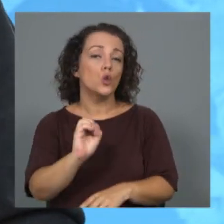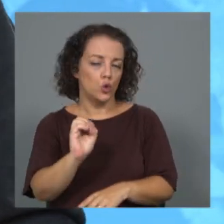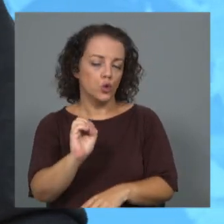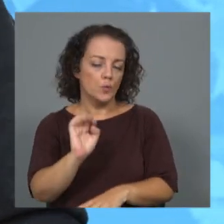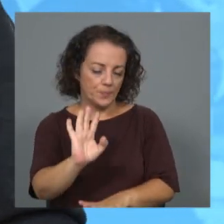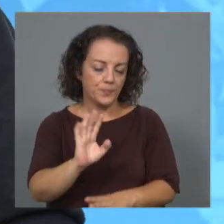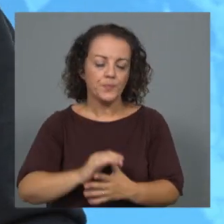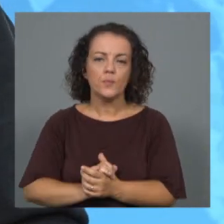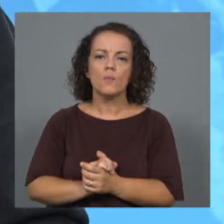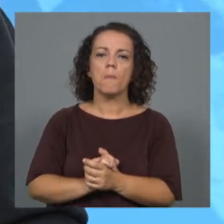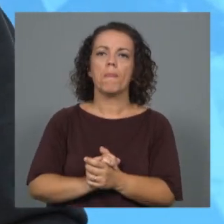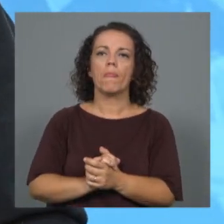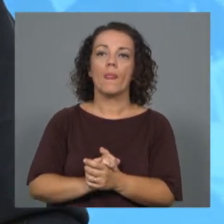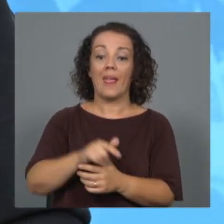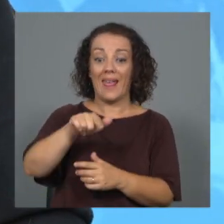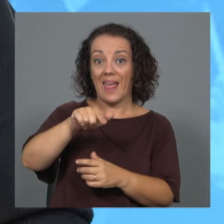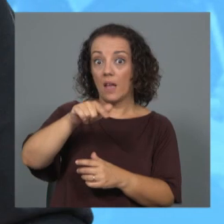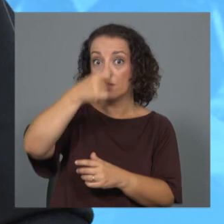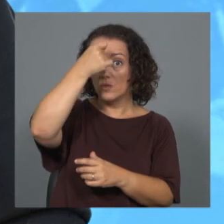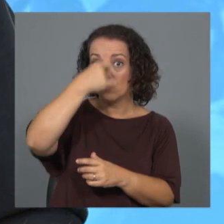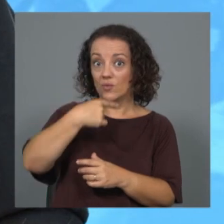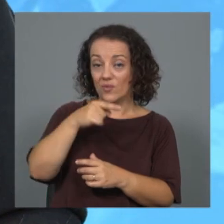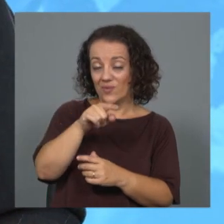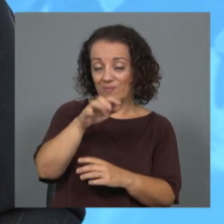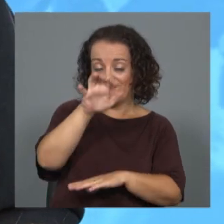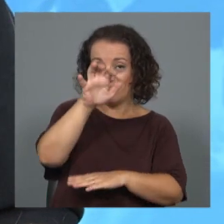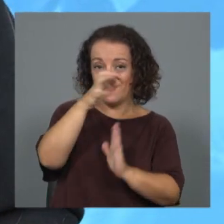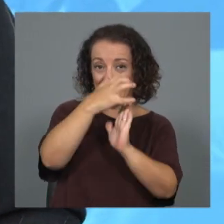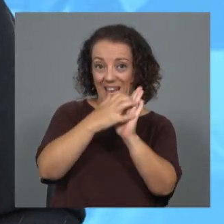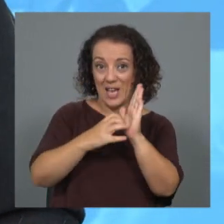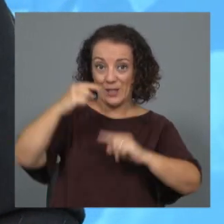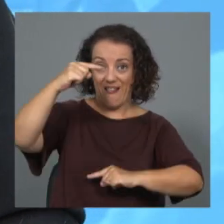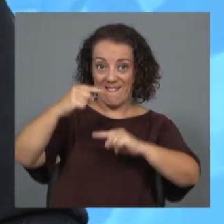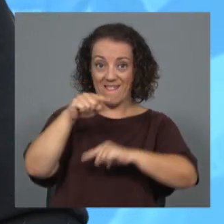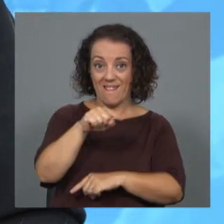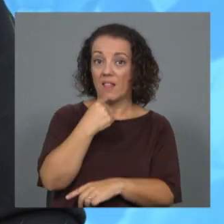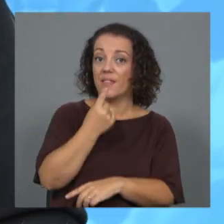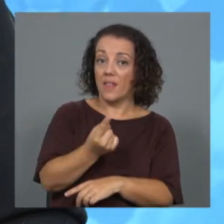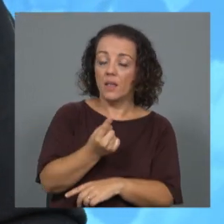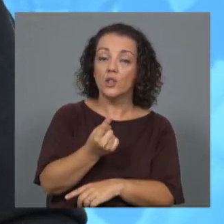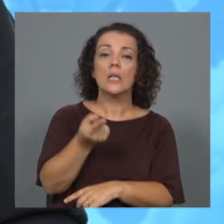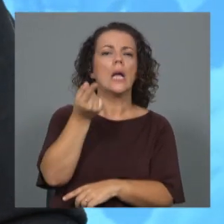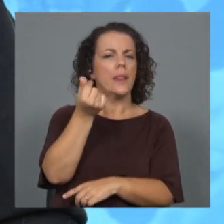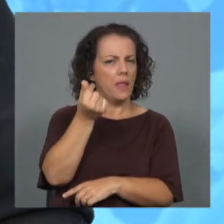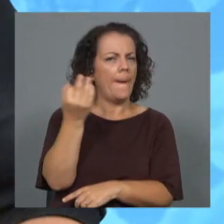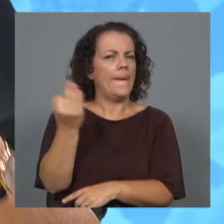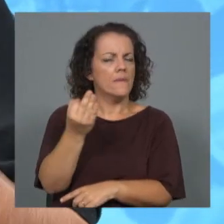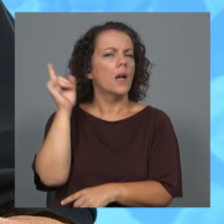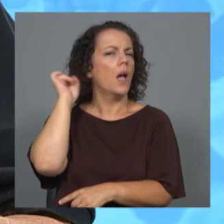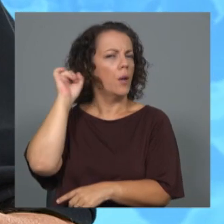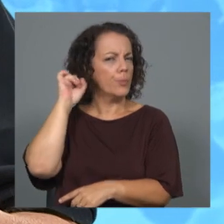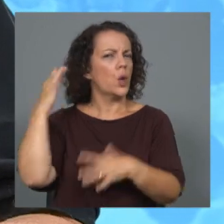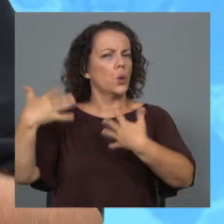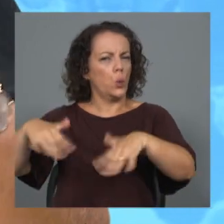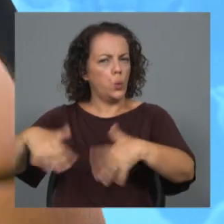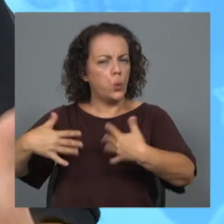questão. Mas a parábola e esta parte final lembram-nos que o dinheiro pode ser muito importante